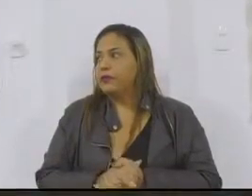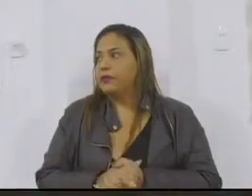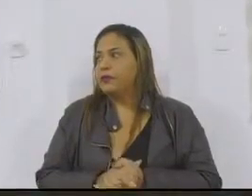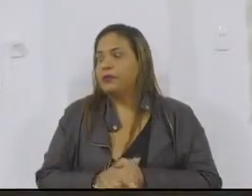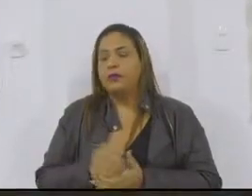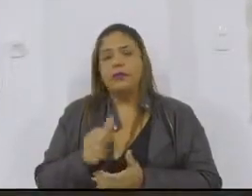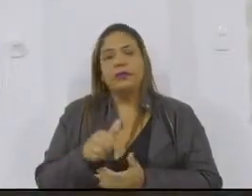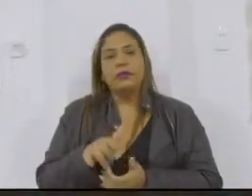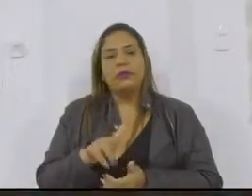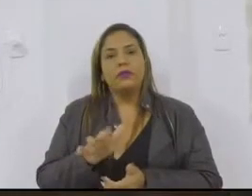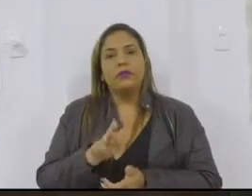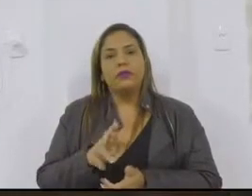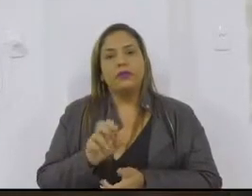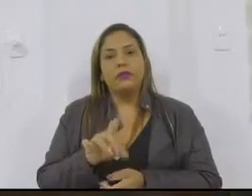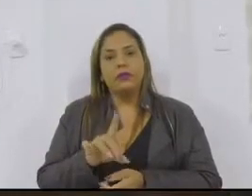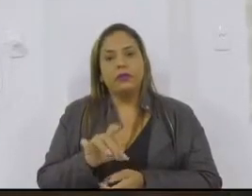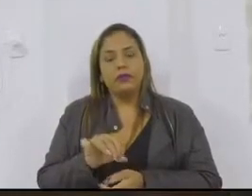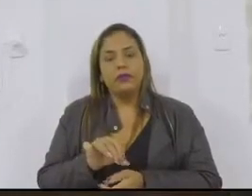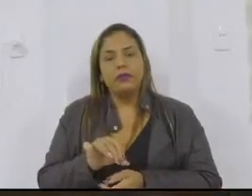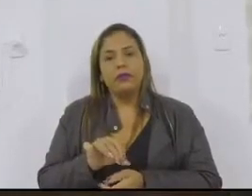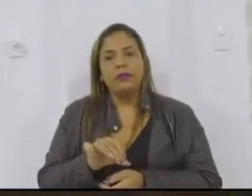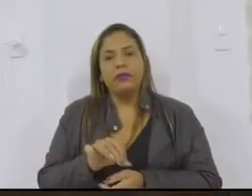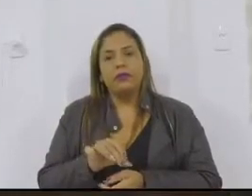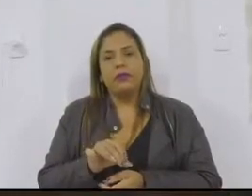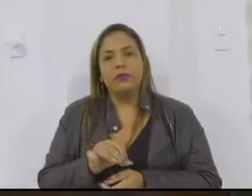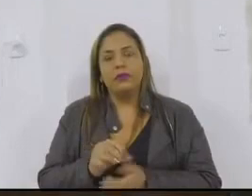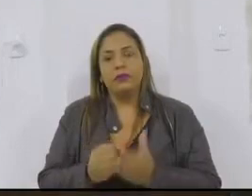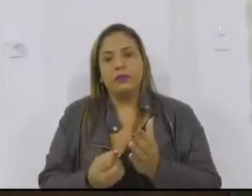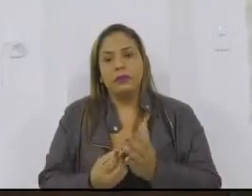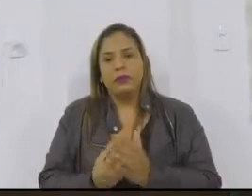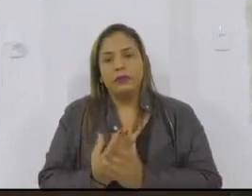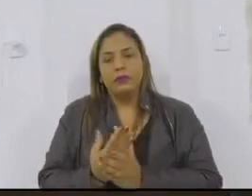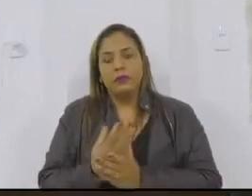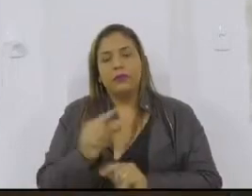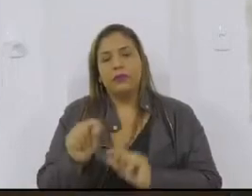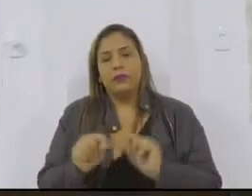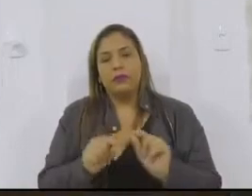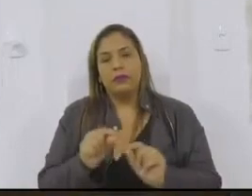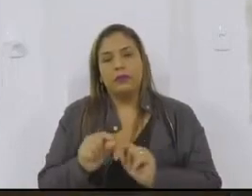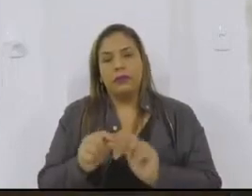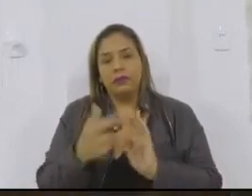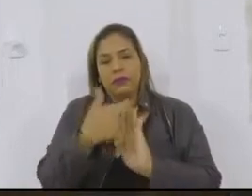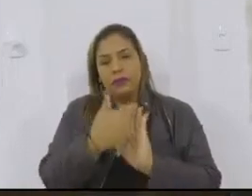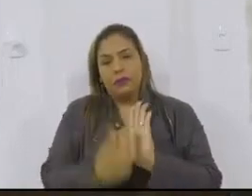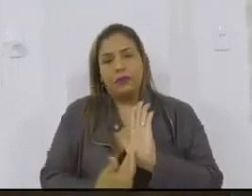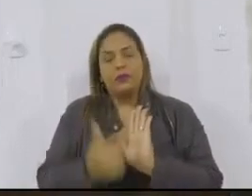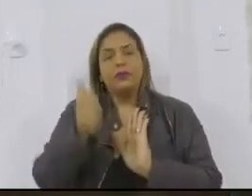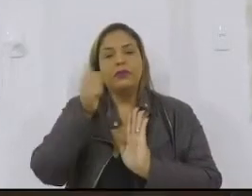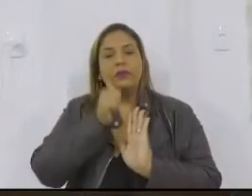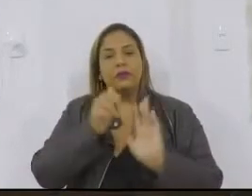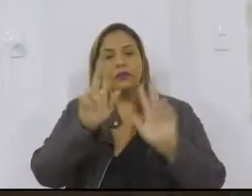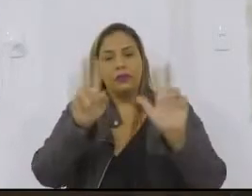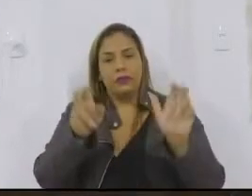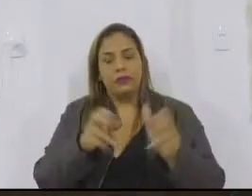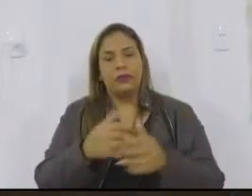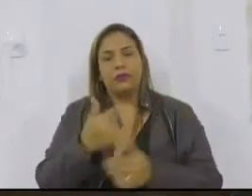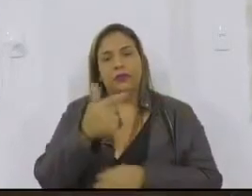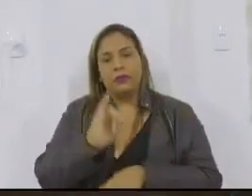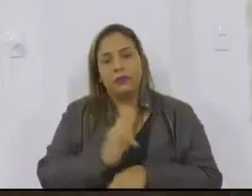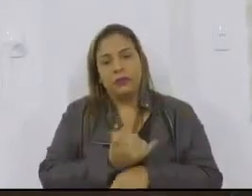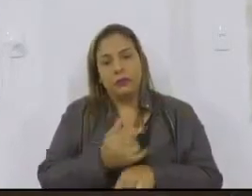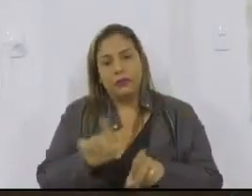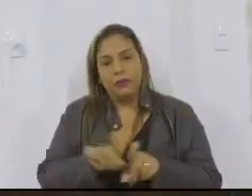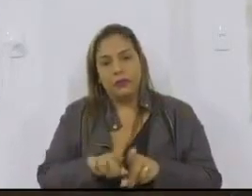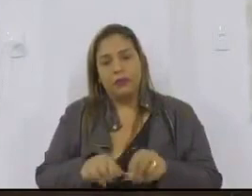Alfredo Marins, projeto de lei que dispõe sobre a criação do relatório Mulher no âmbito do nosso município e das outras